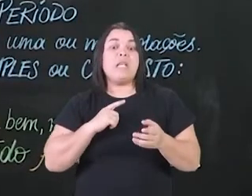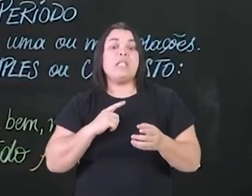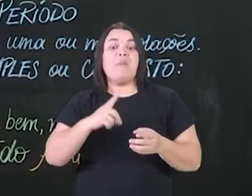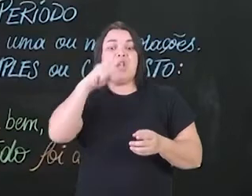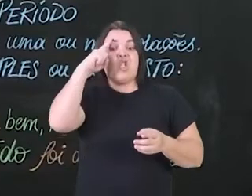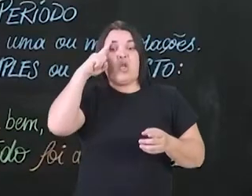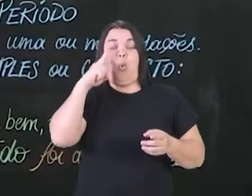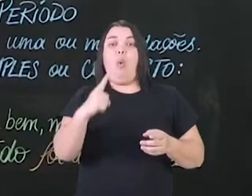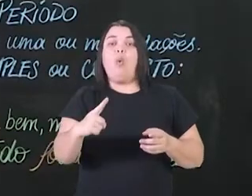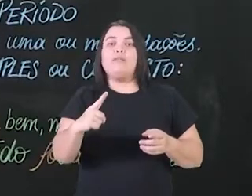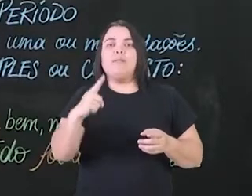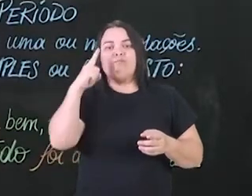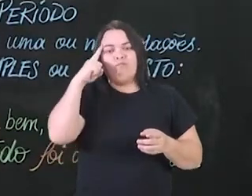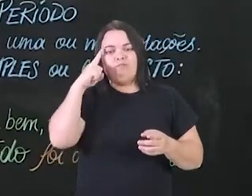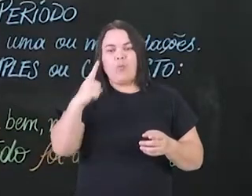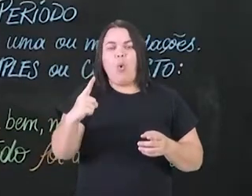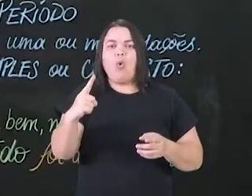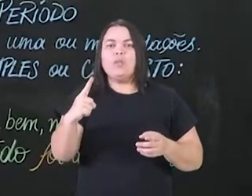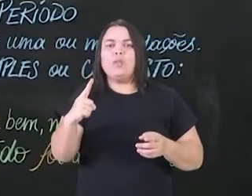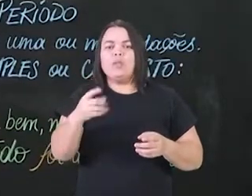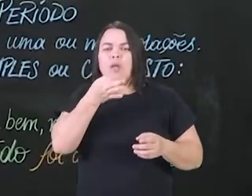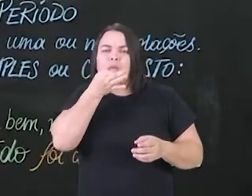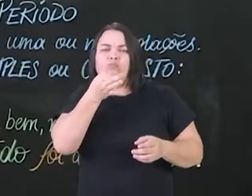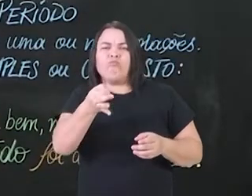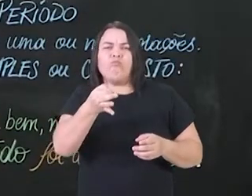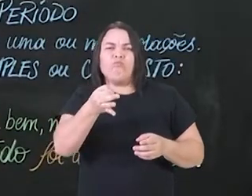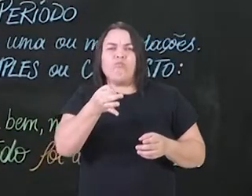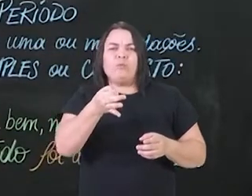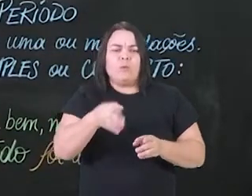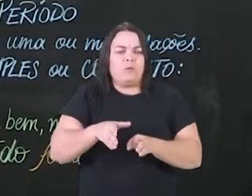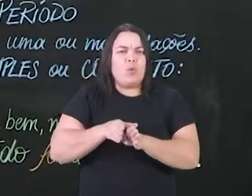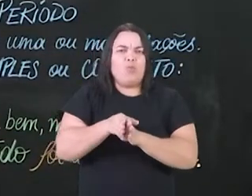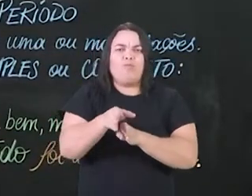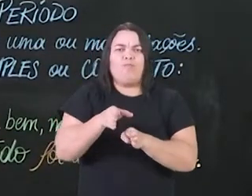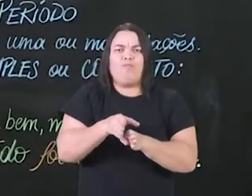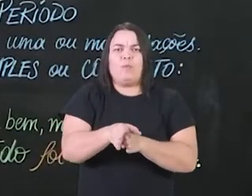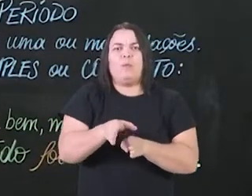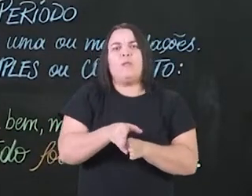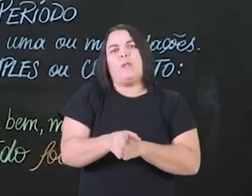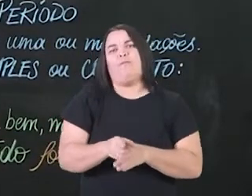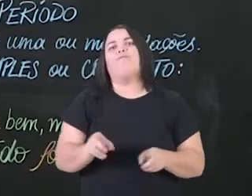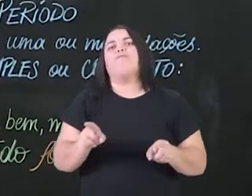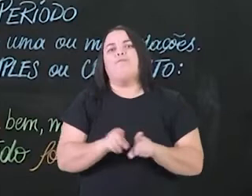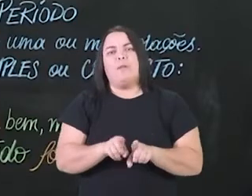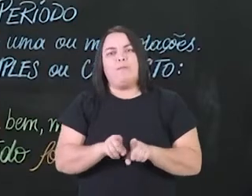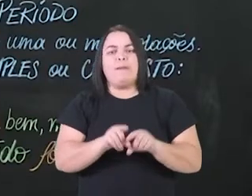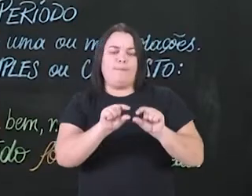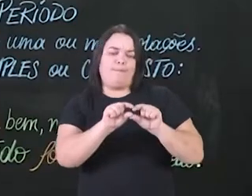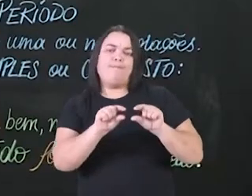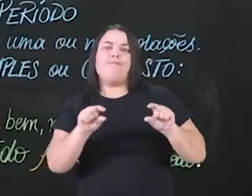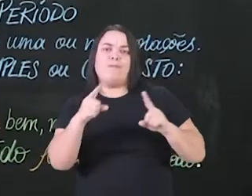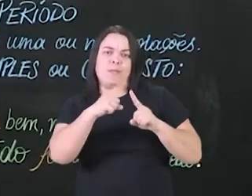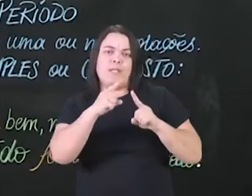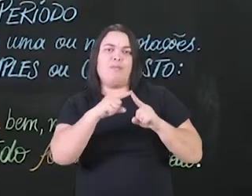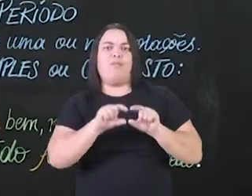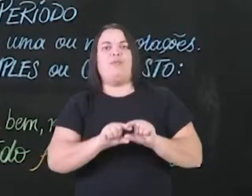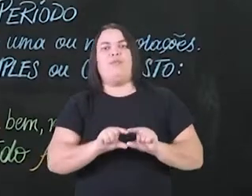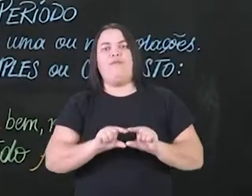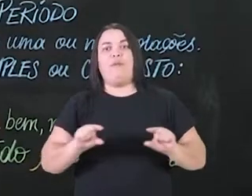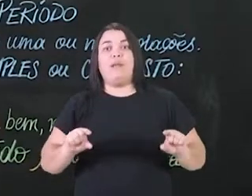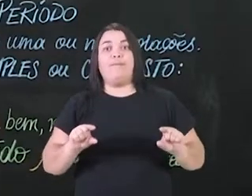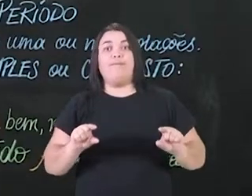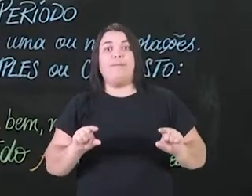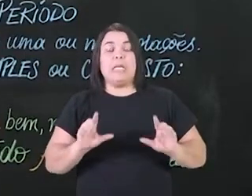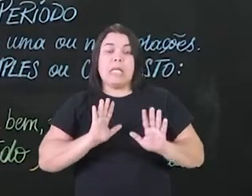imperativas, aquelas que indicam ordem, sugestão, conselho. Essas frases também são pontuadas e a depender do tom, a depender